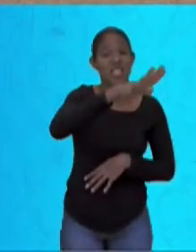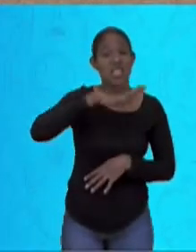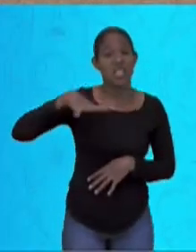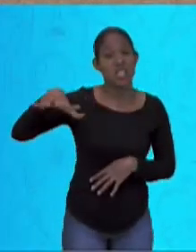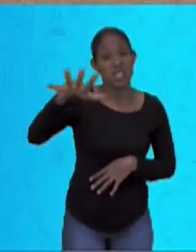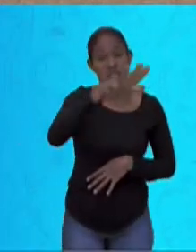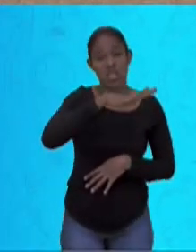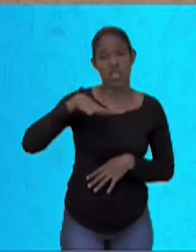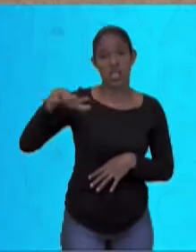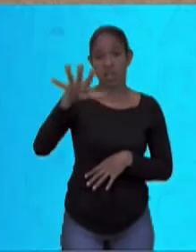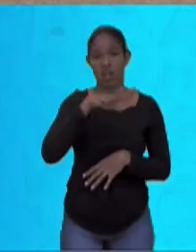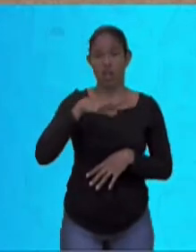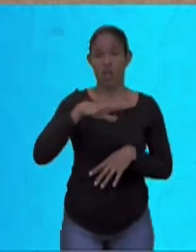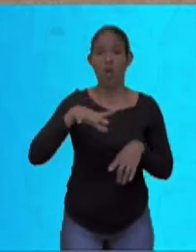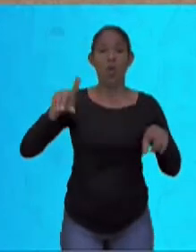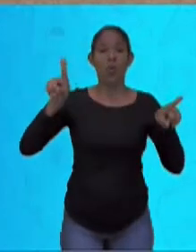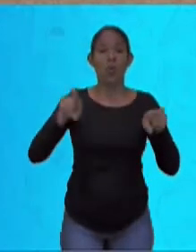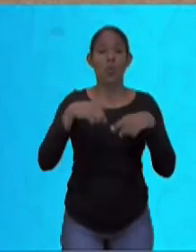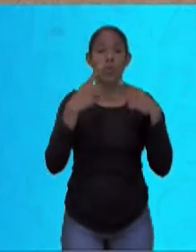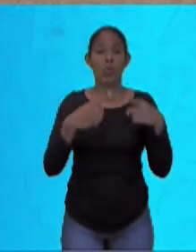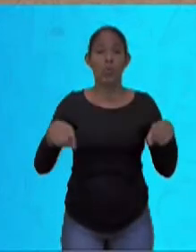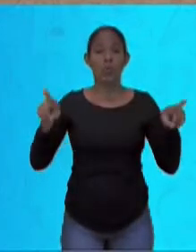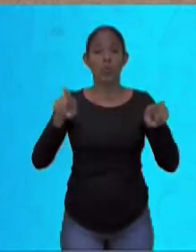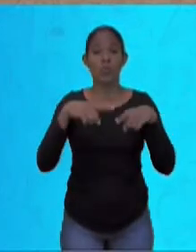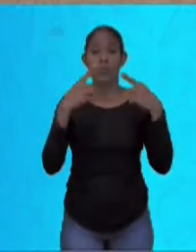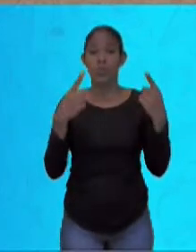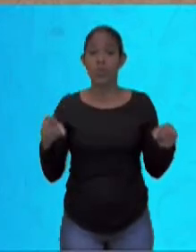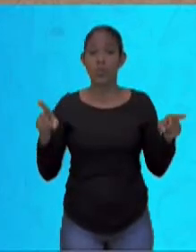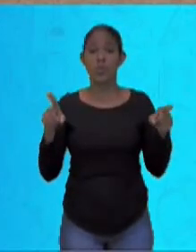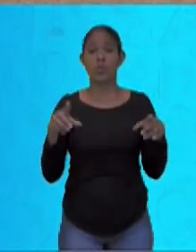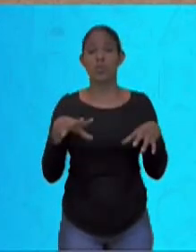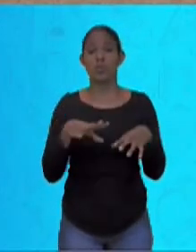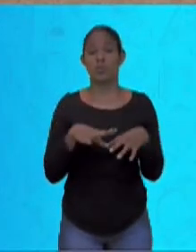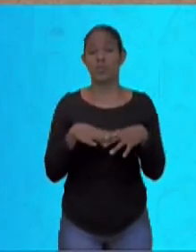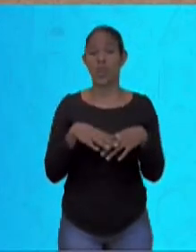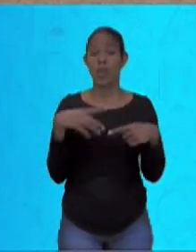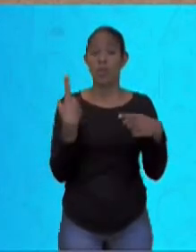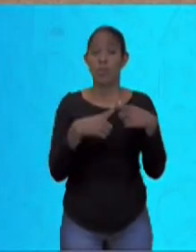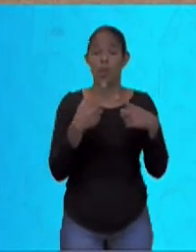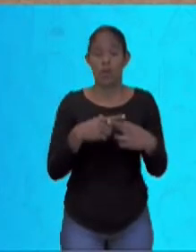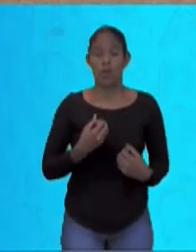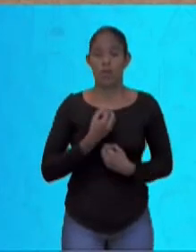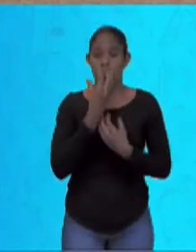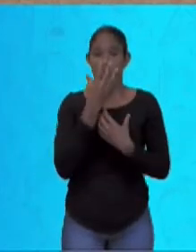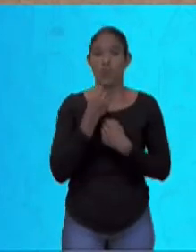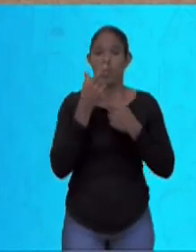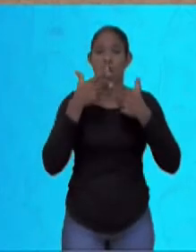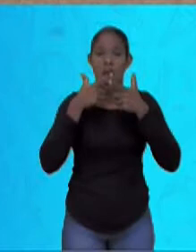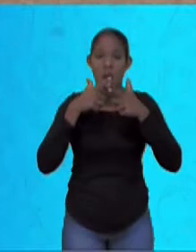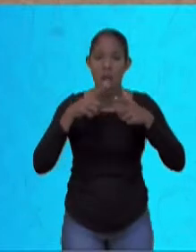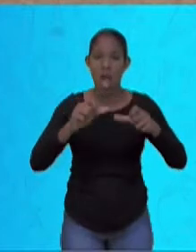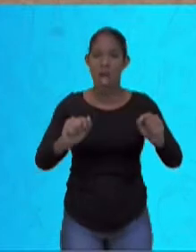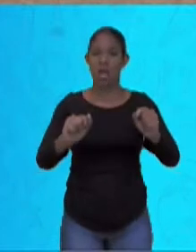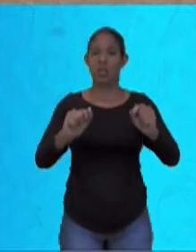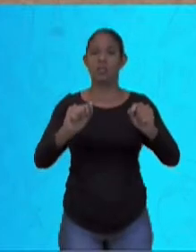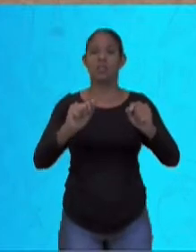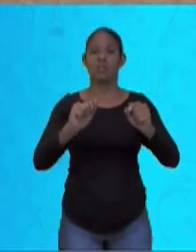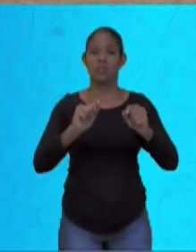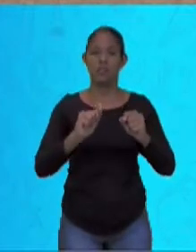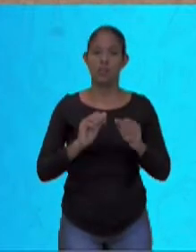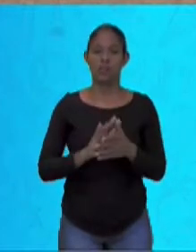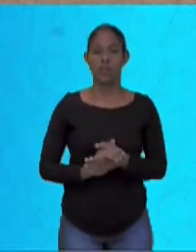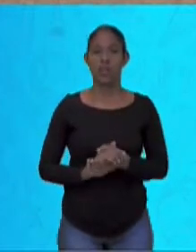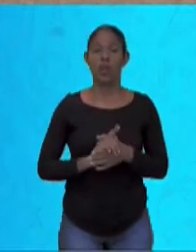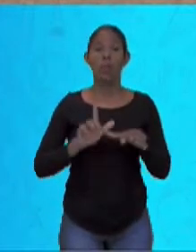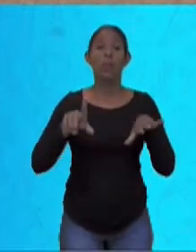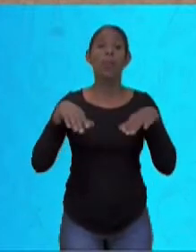em letras de música. A poesia é a linguagem. Mas e soneto? O que seria um